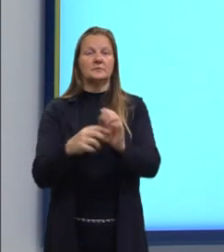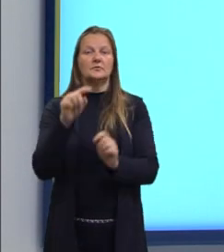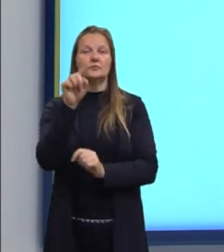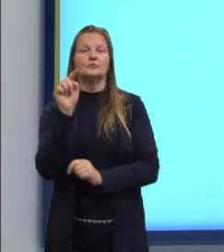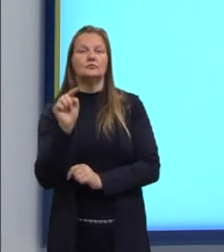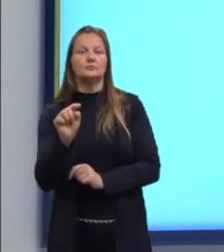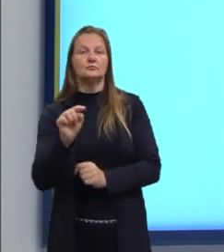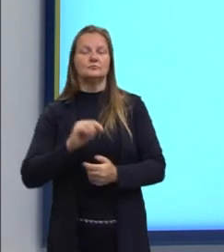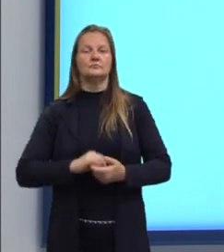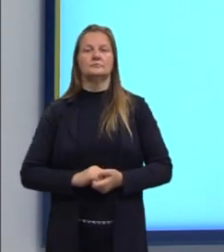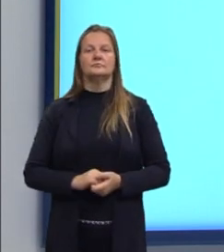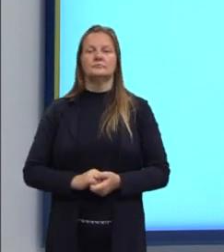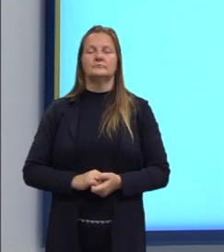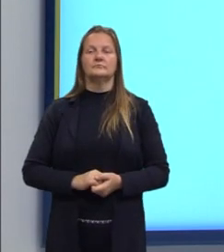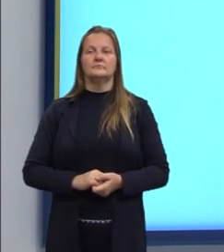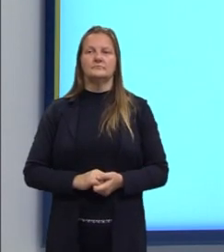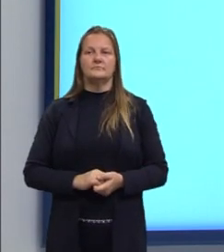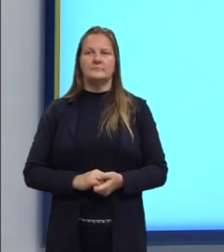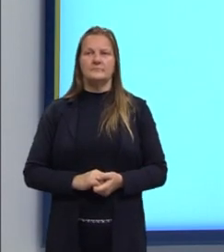incógnitas